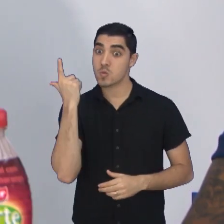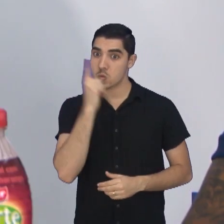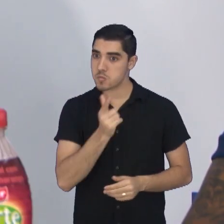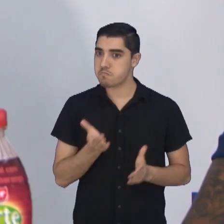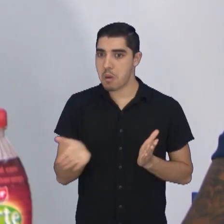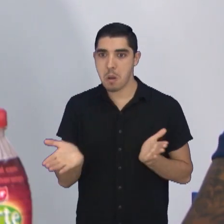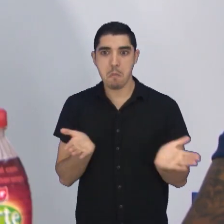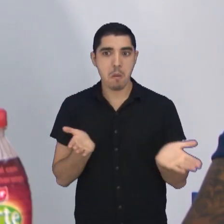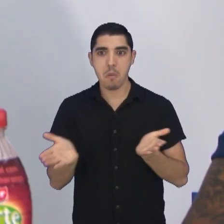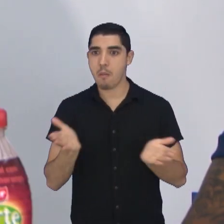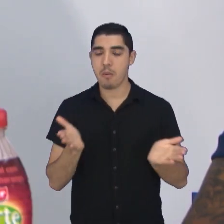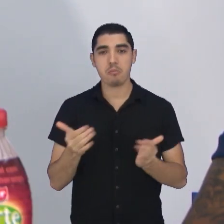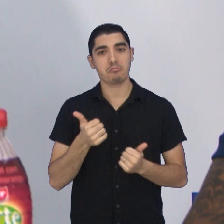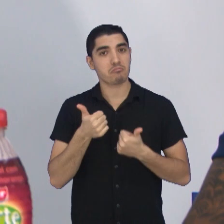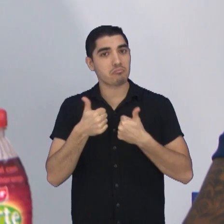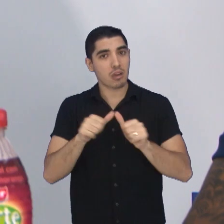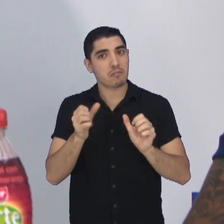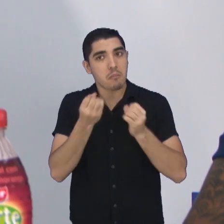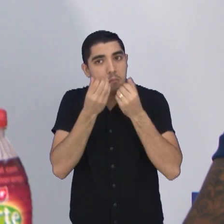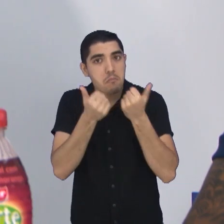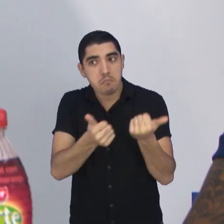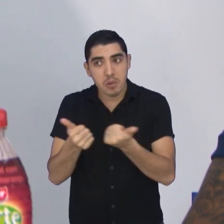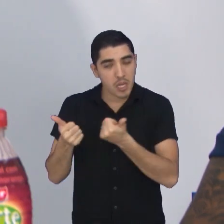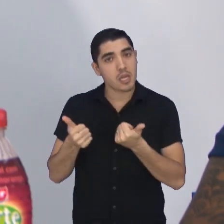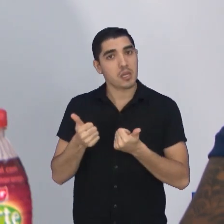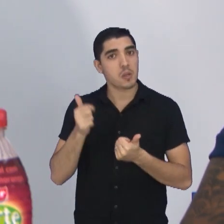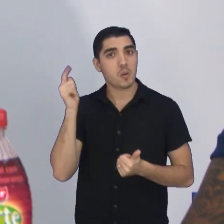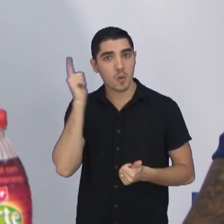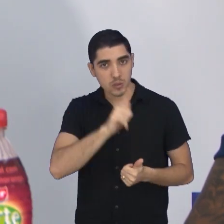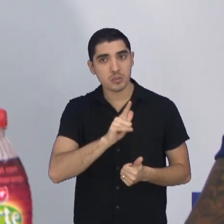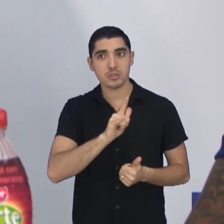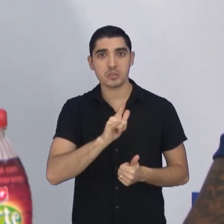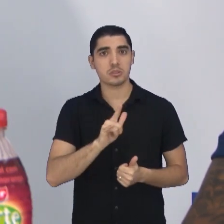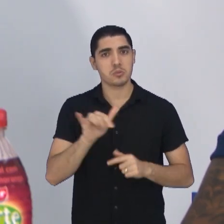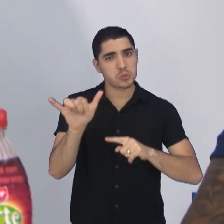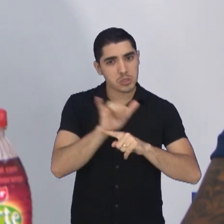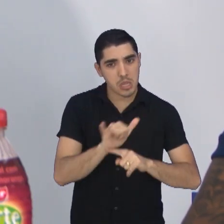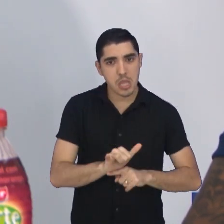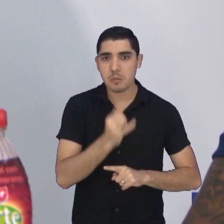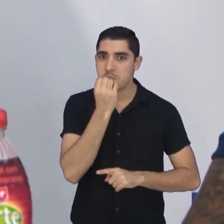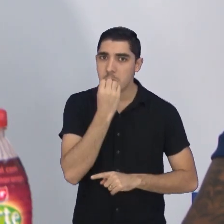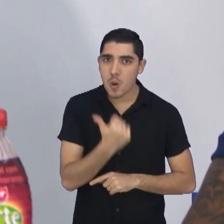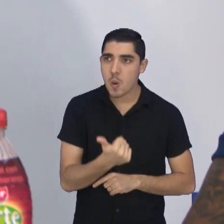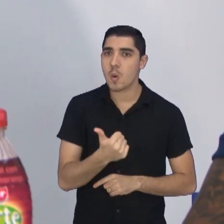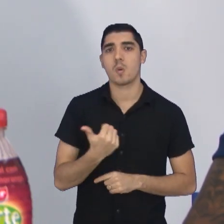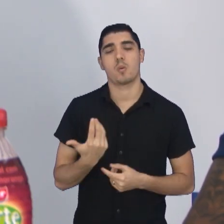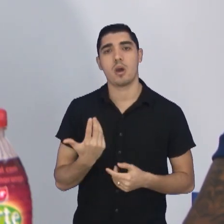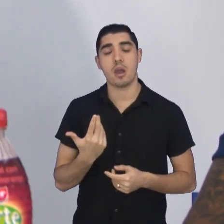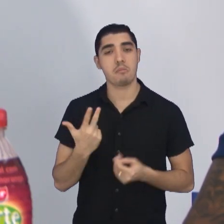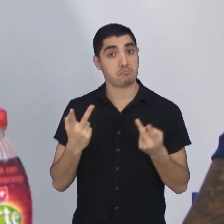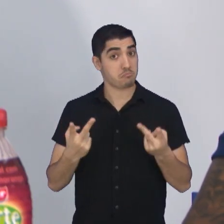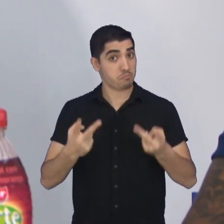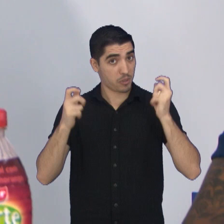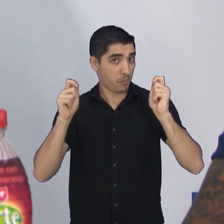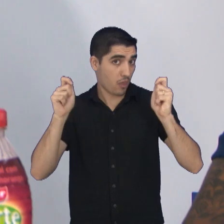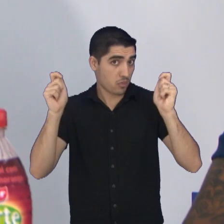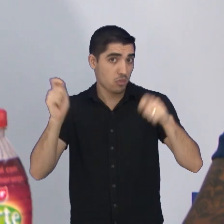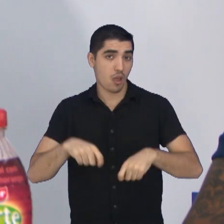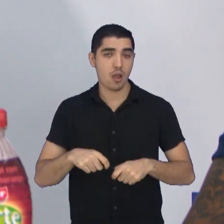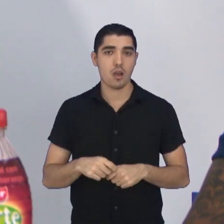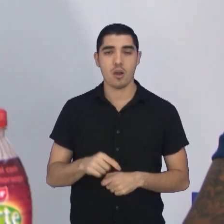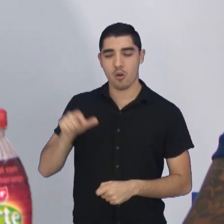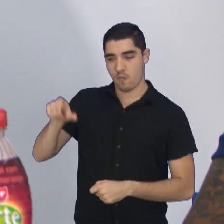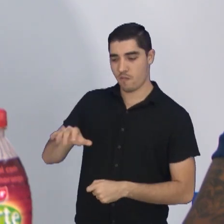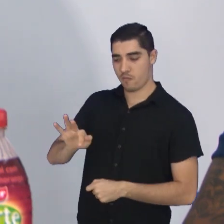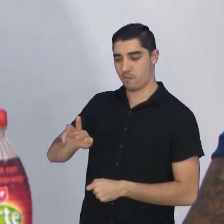propôs, a gente pôs um time, uma capacidade técnica muito boa no jogo, ficou nítido isso, né? Com o Franco,